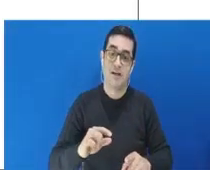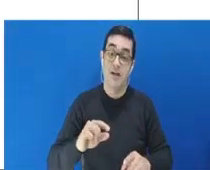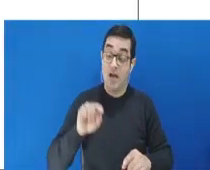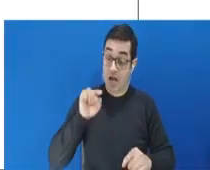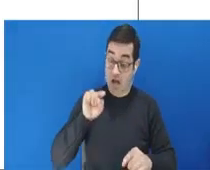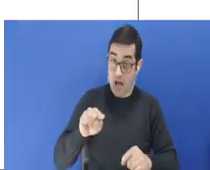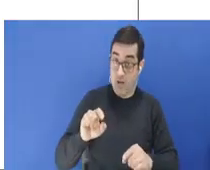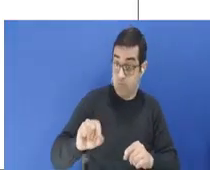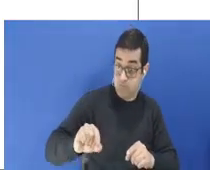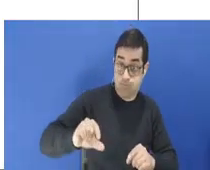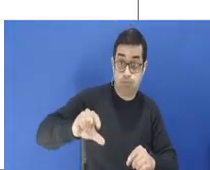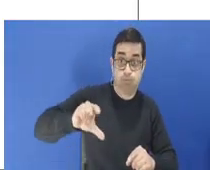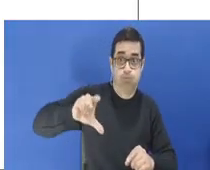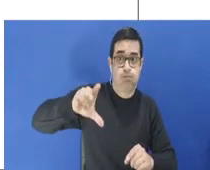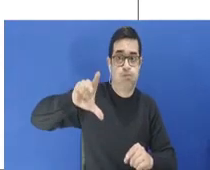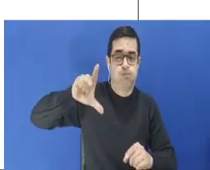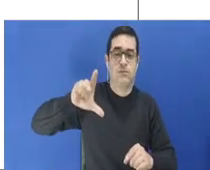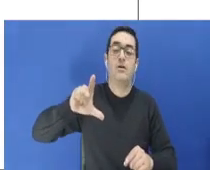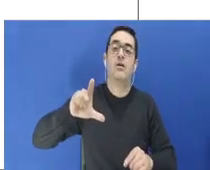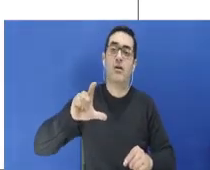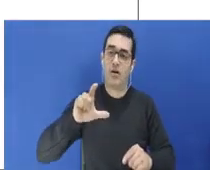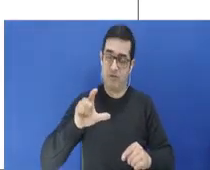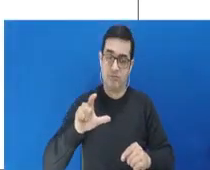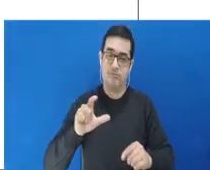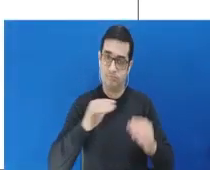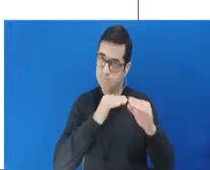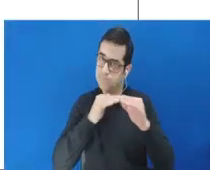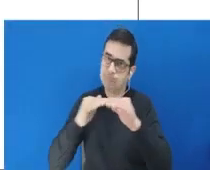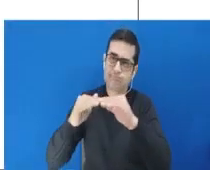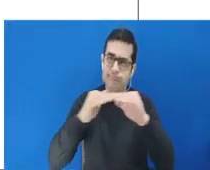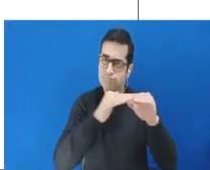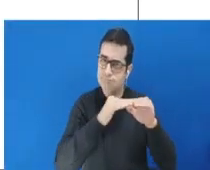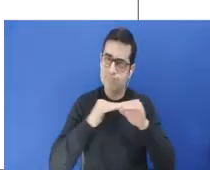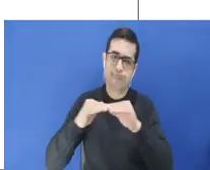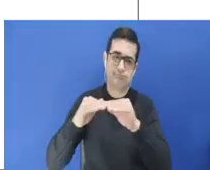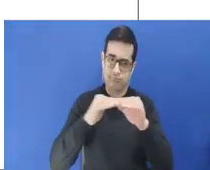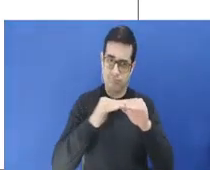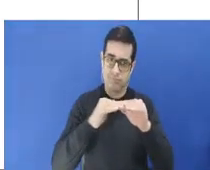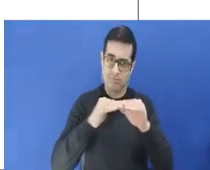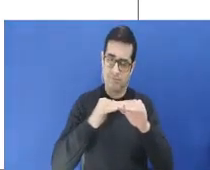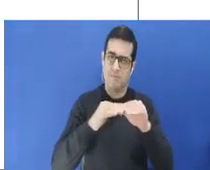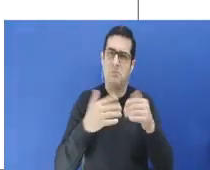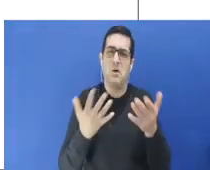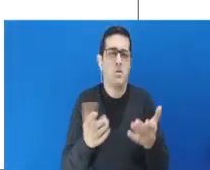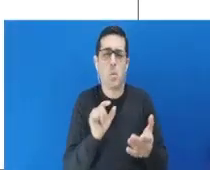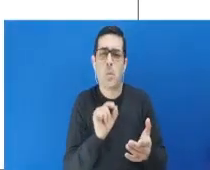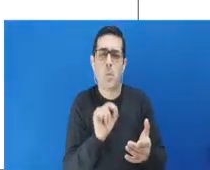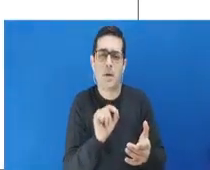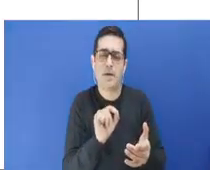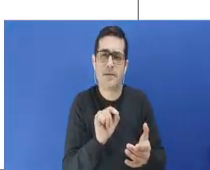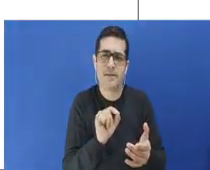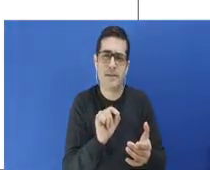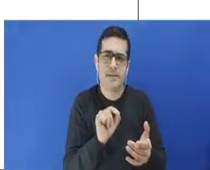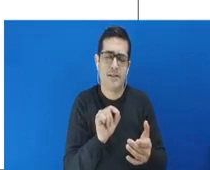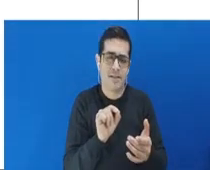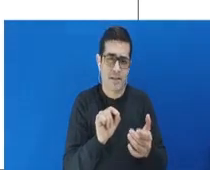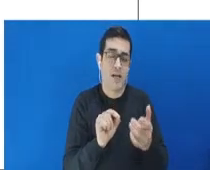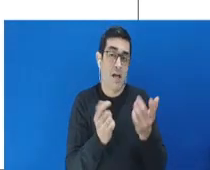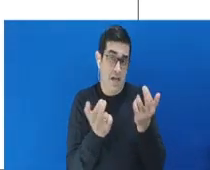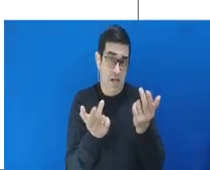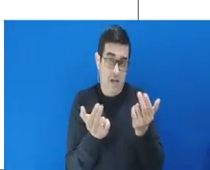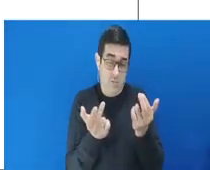Como algo é proporcional ao outro, eu posso dizer que este algo é igual ao outro se eu colocar uma constante